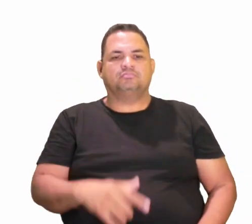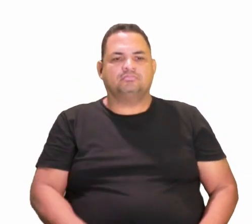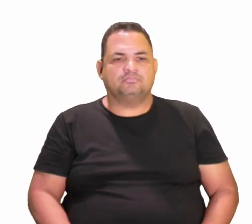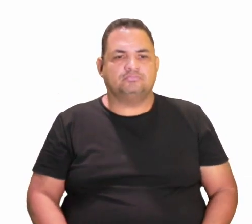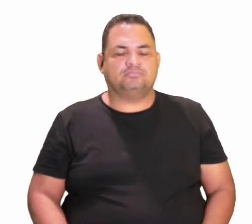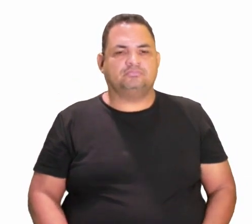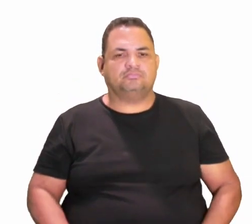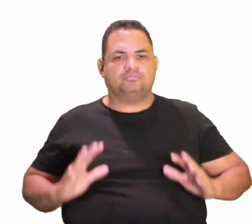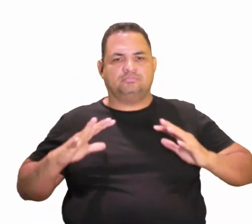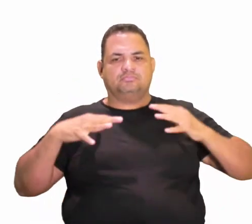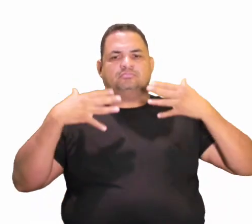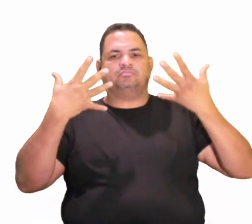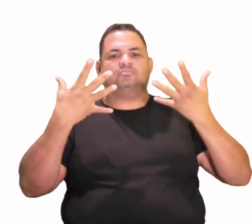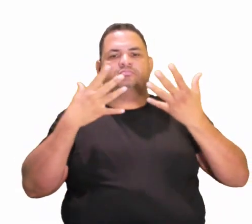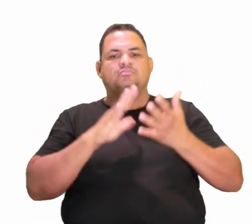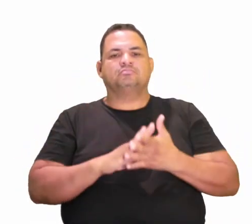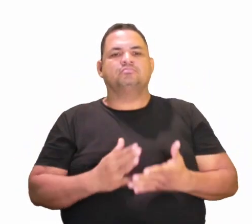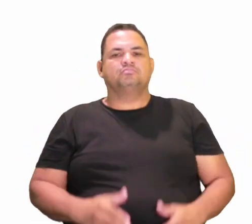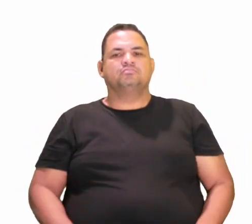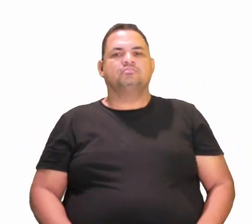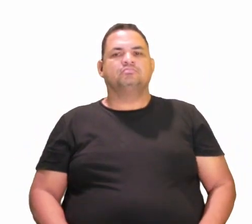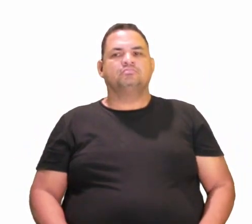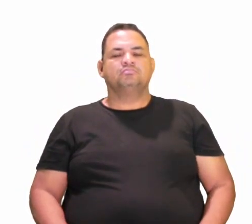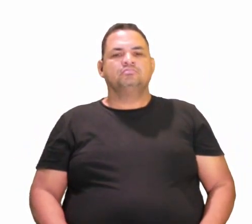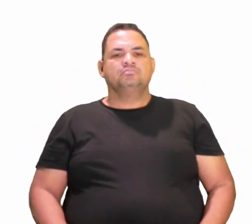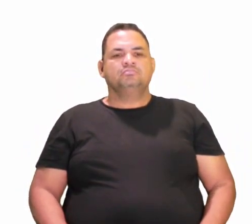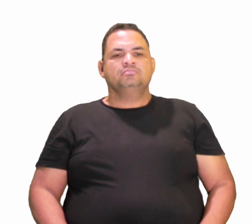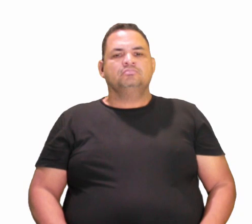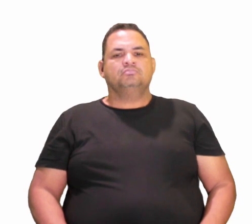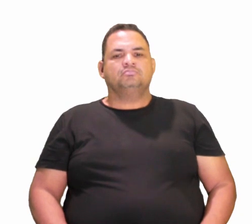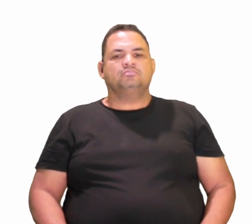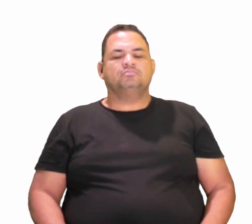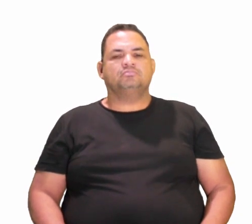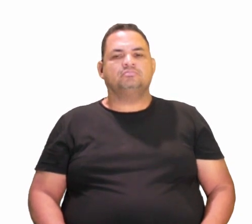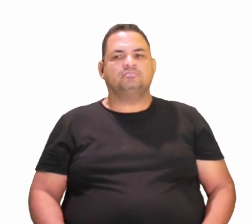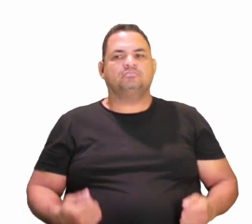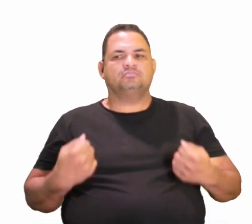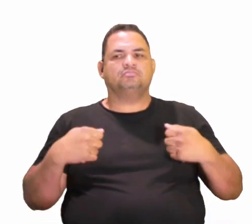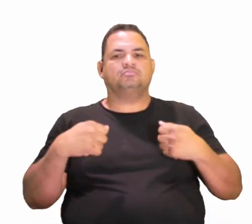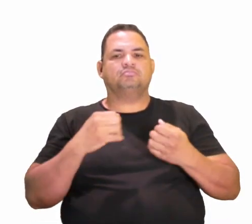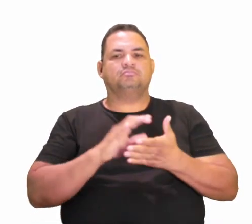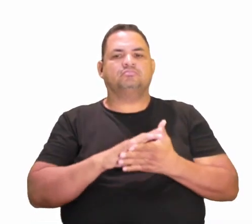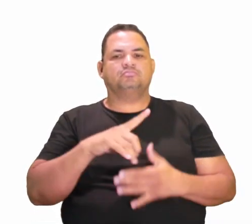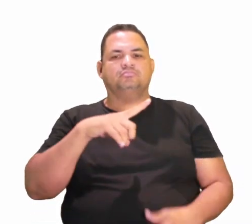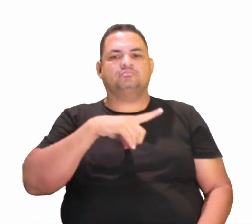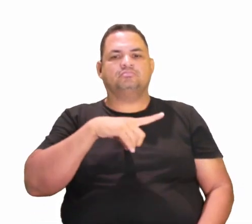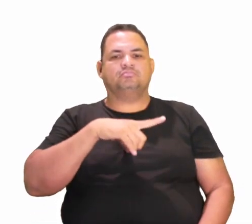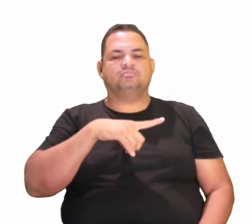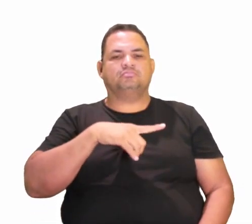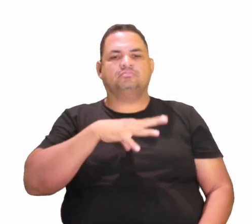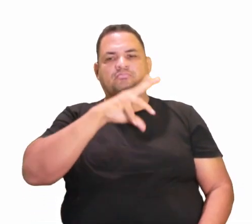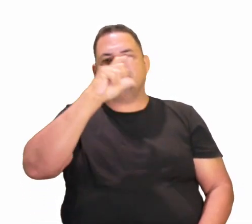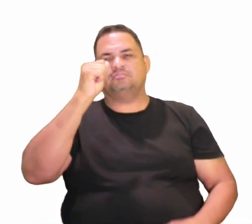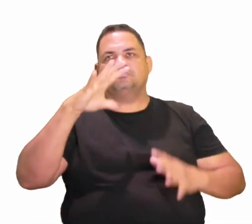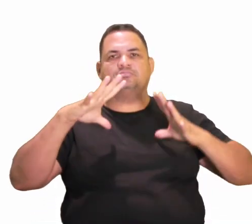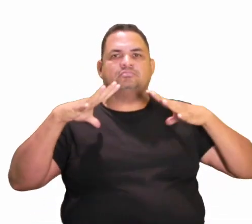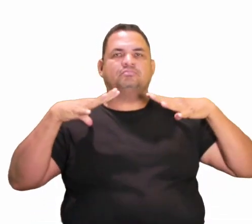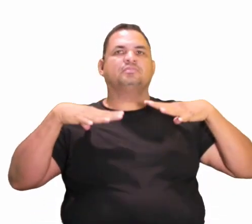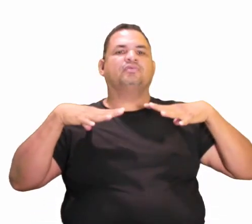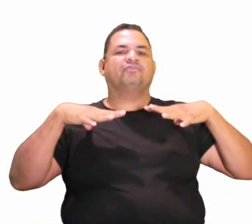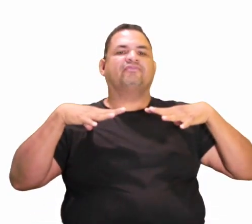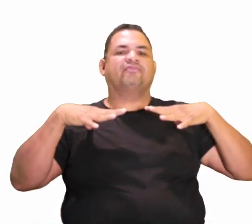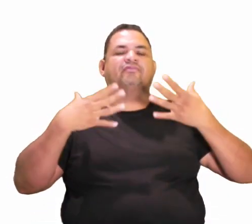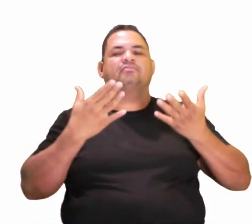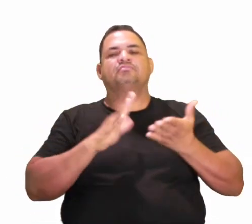das celebrações, e nessas celebrações a gente pode tirar um day off, né? Um dia de folga do trabalho,